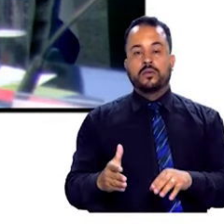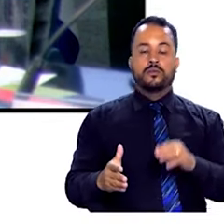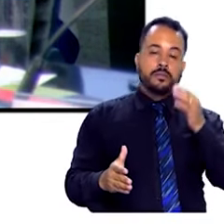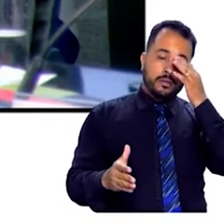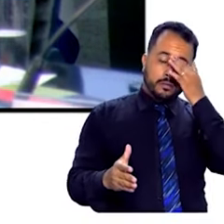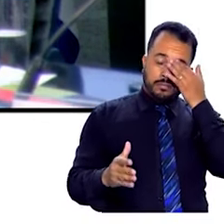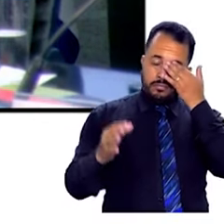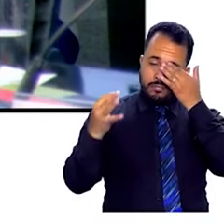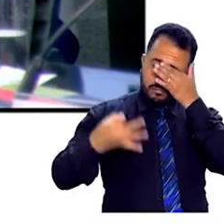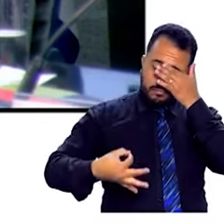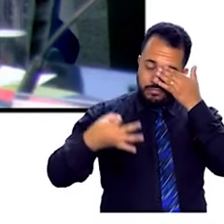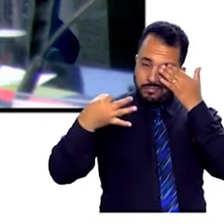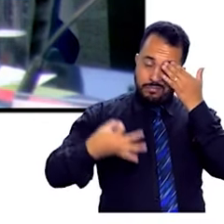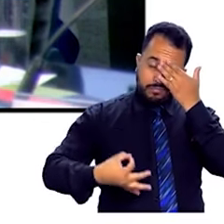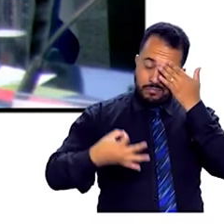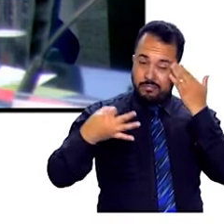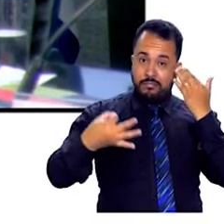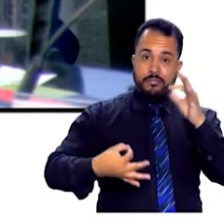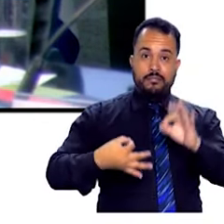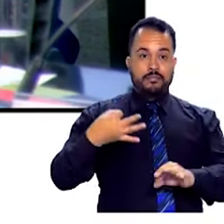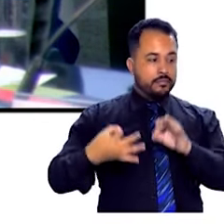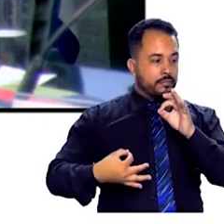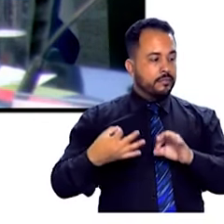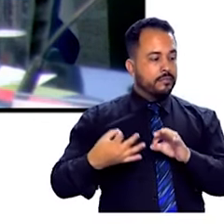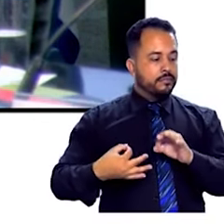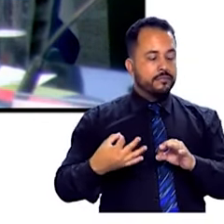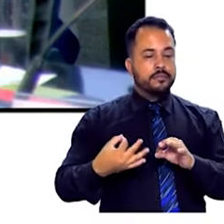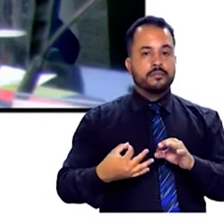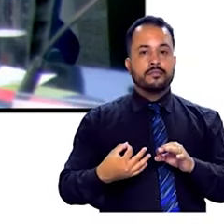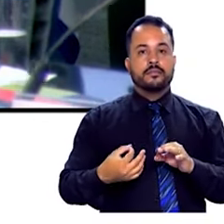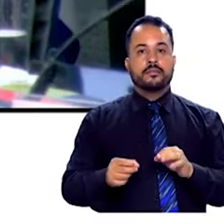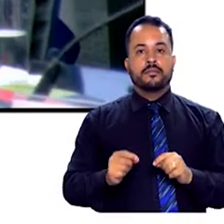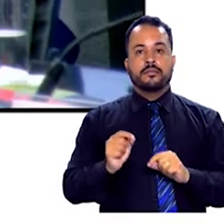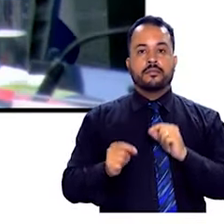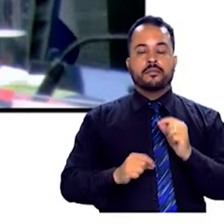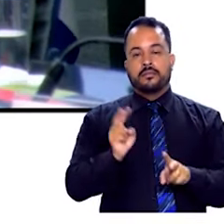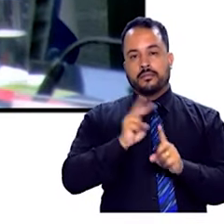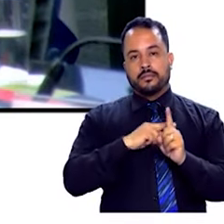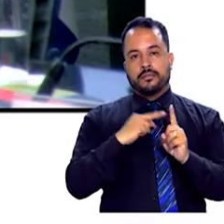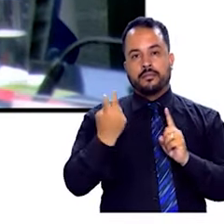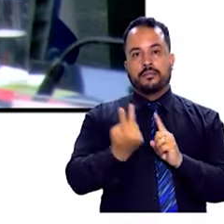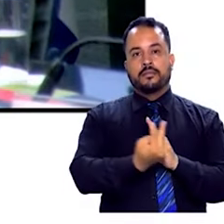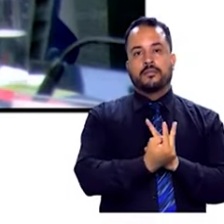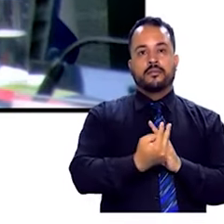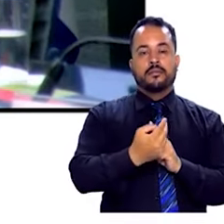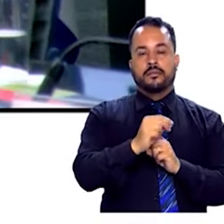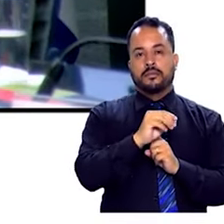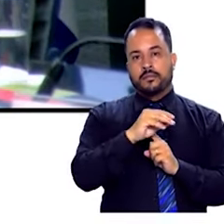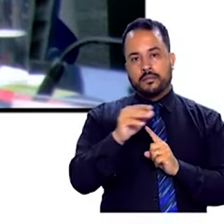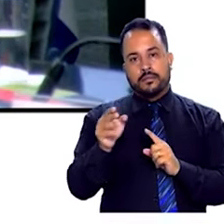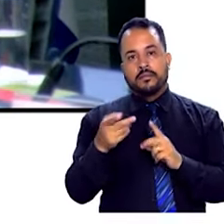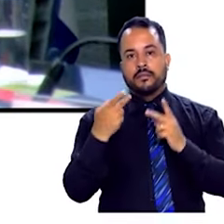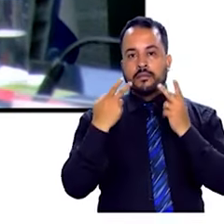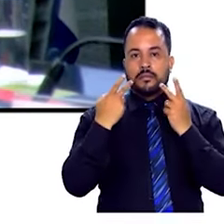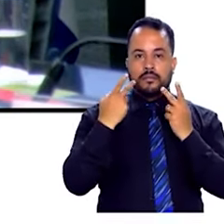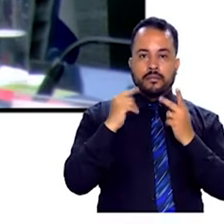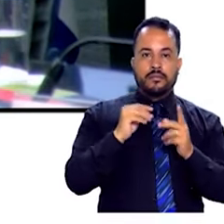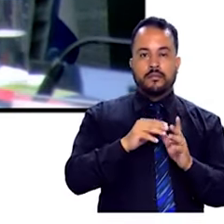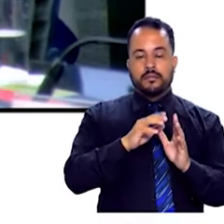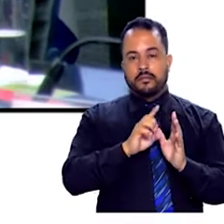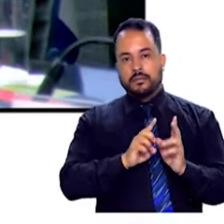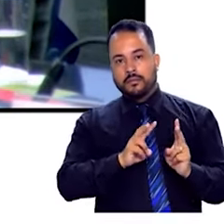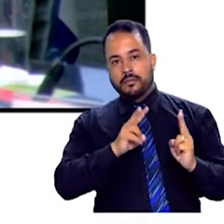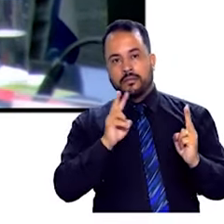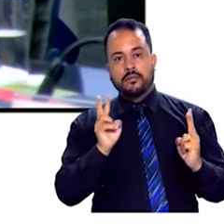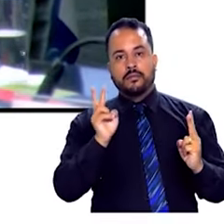uma imagem também estereotipada de uma perpectiva normalmente horizontal eu comparo